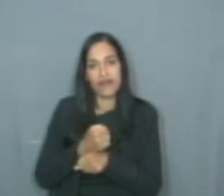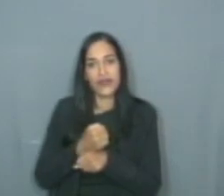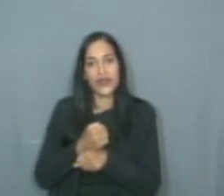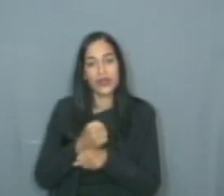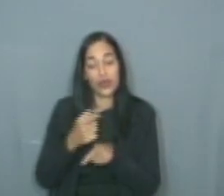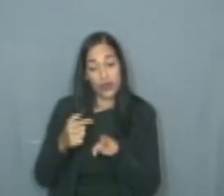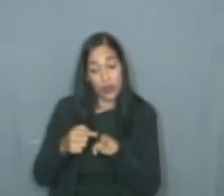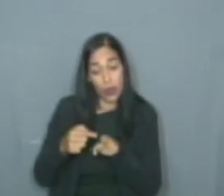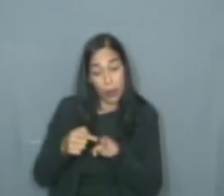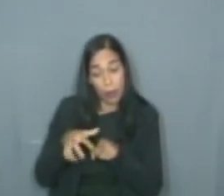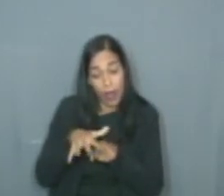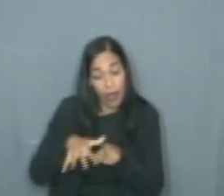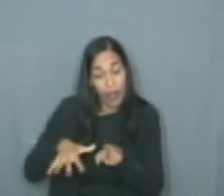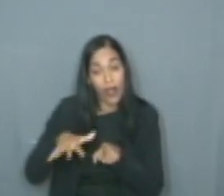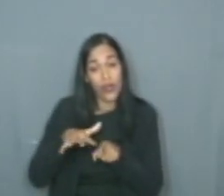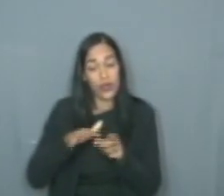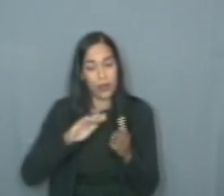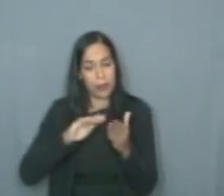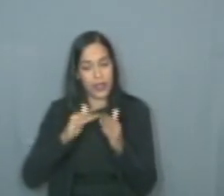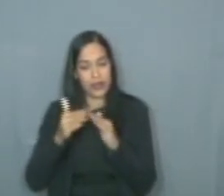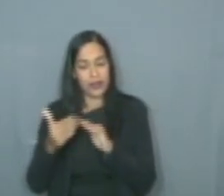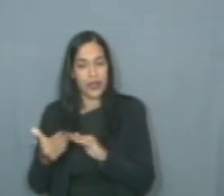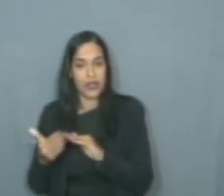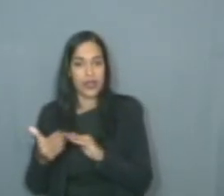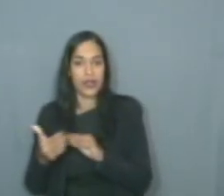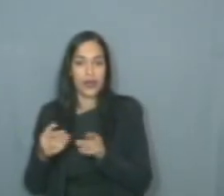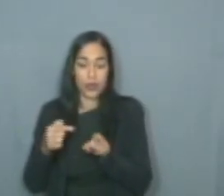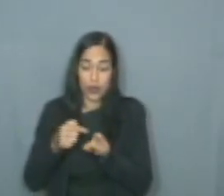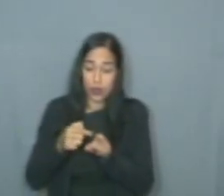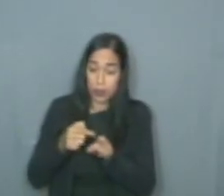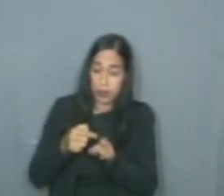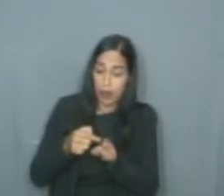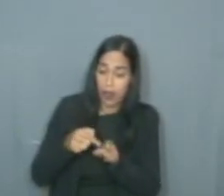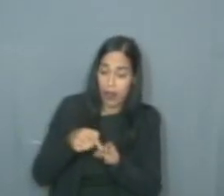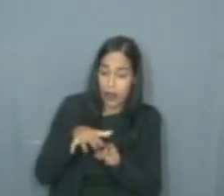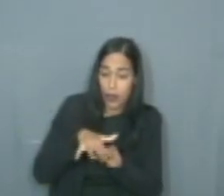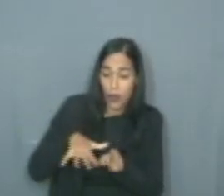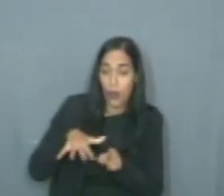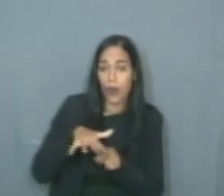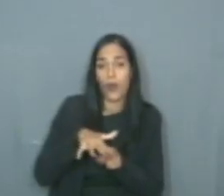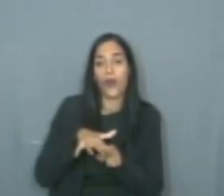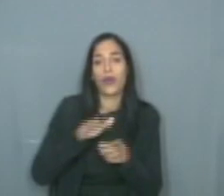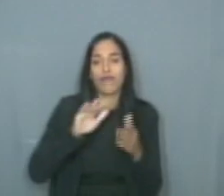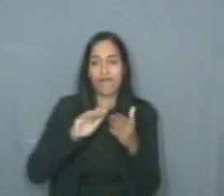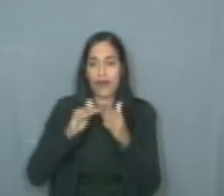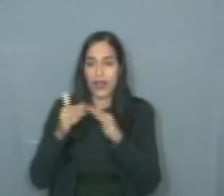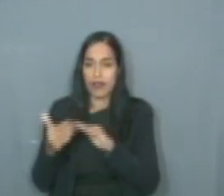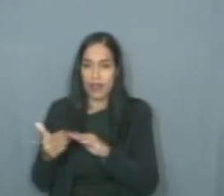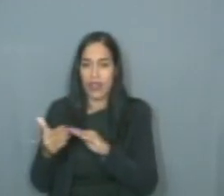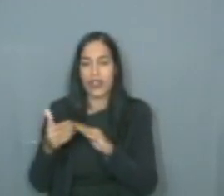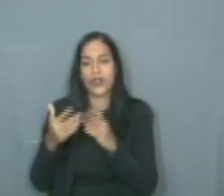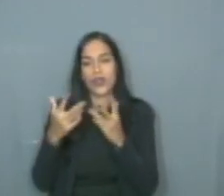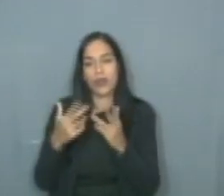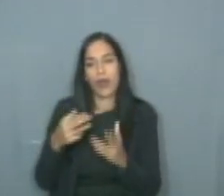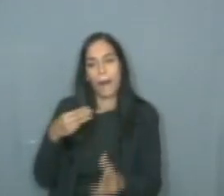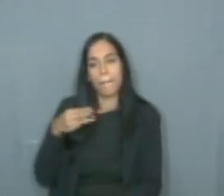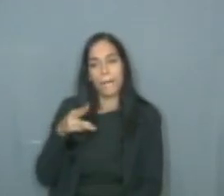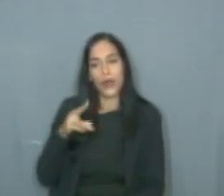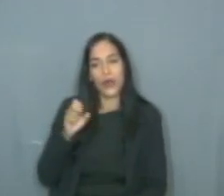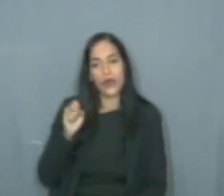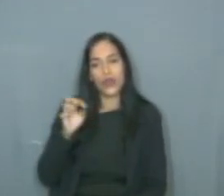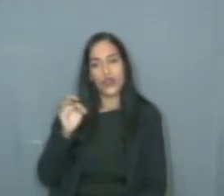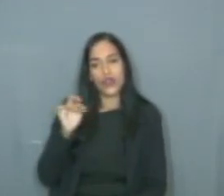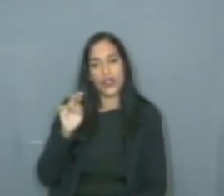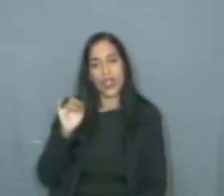bairro periférico, num bairro feito a Mostardinha, precisa de muito